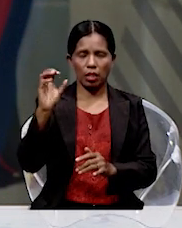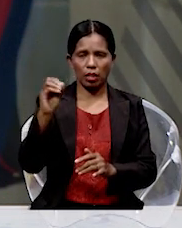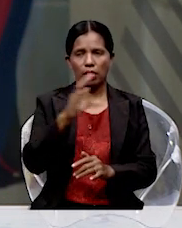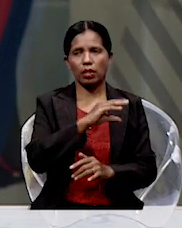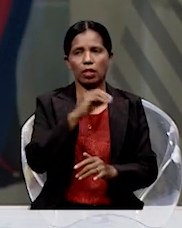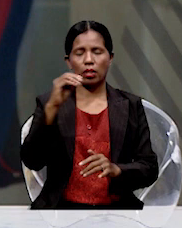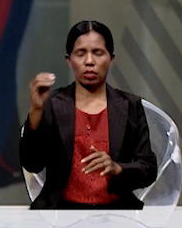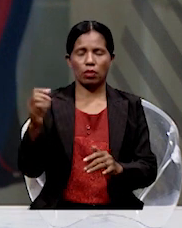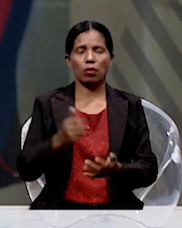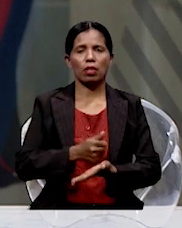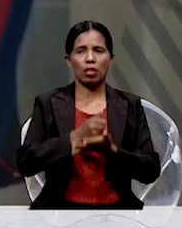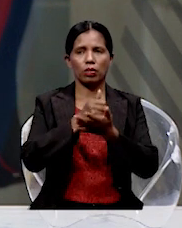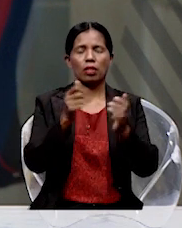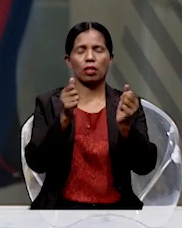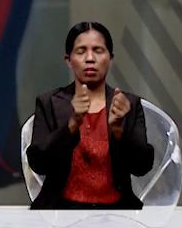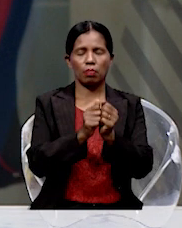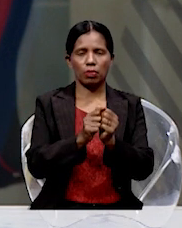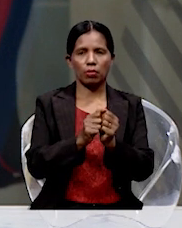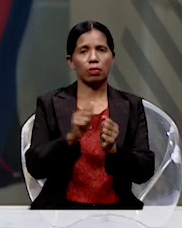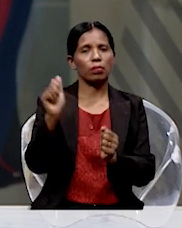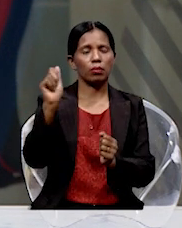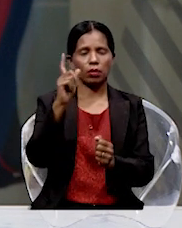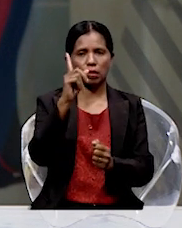ao apoiante Rihun Sanululiu.